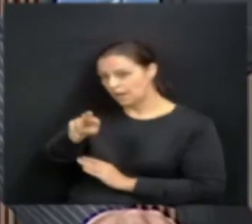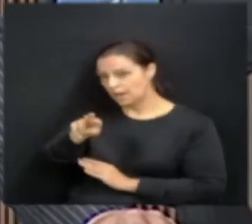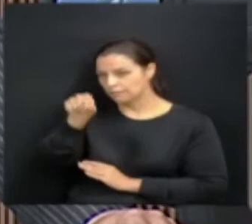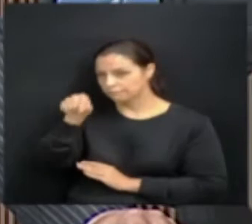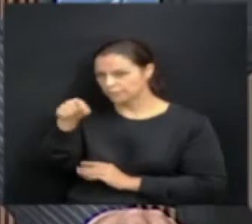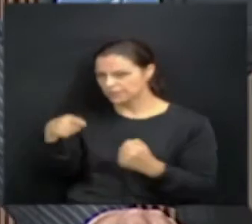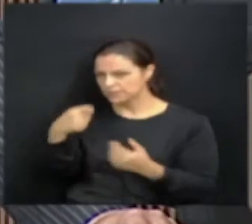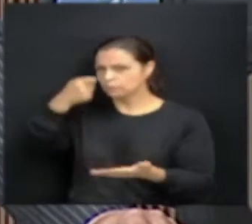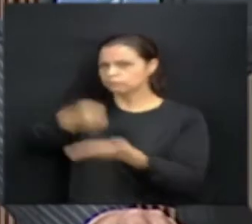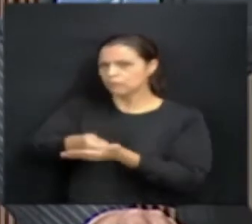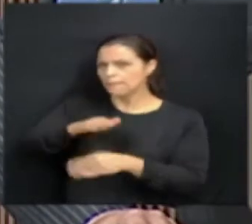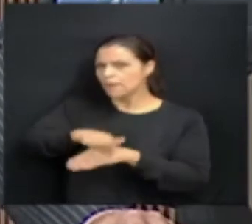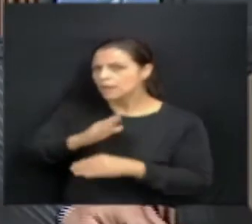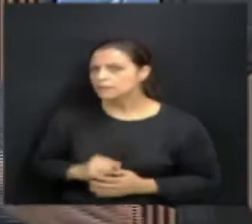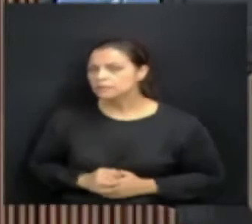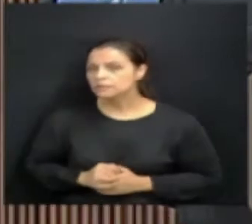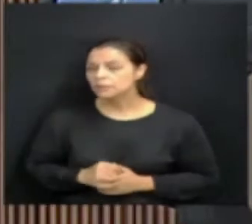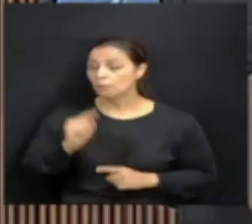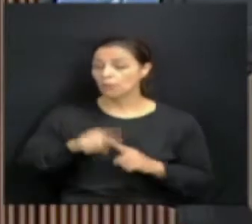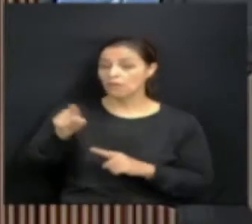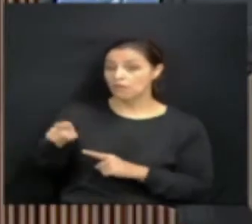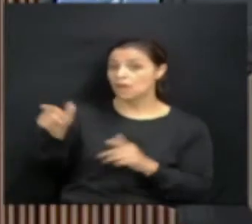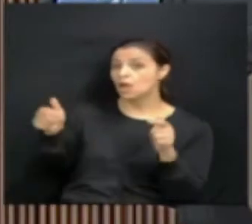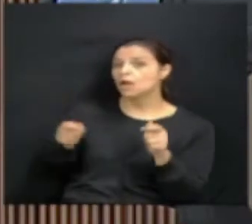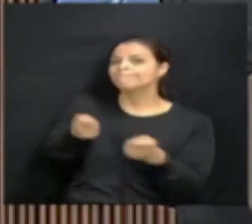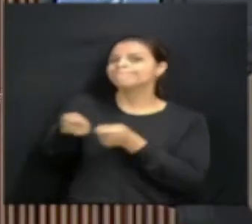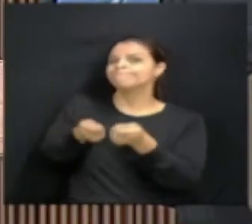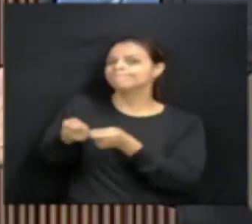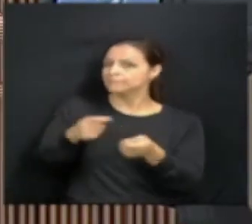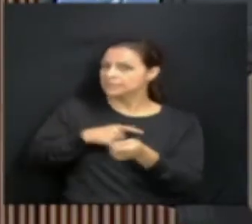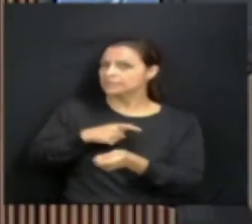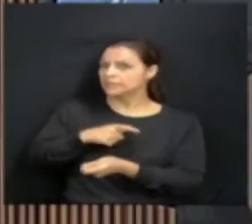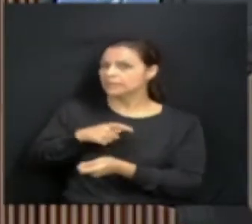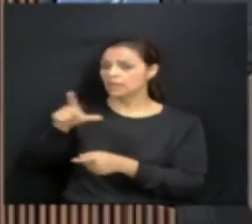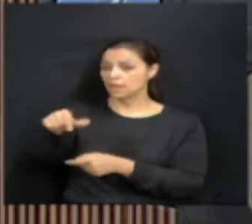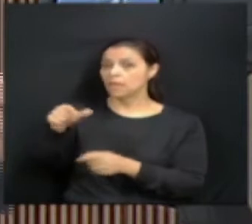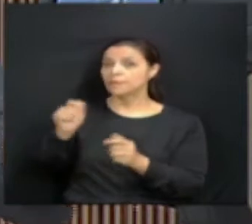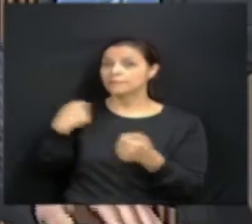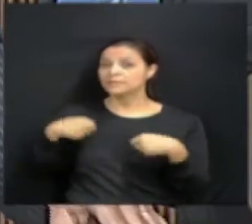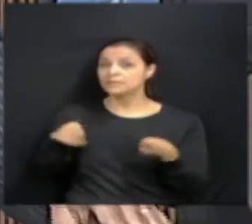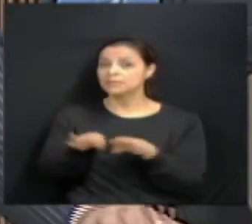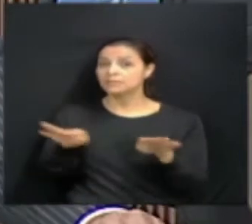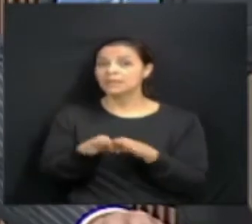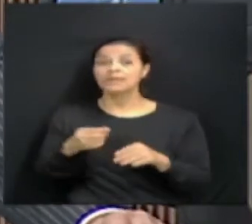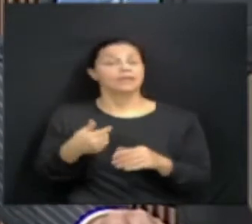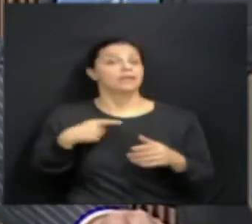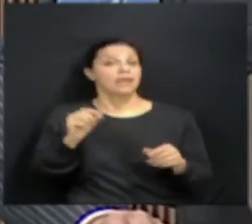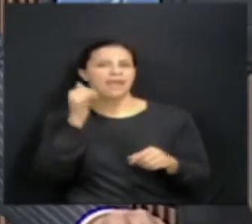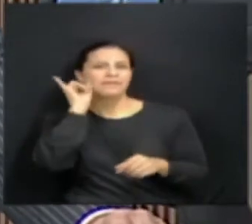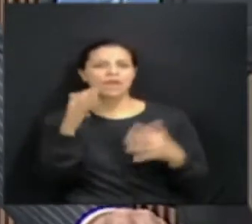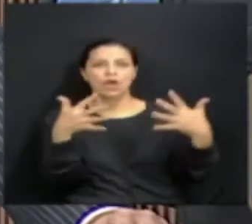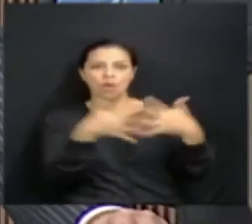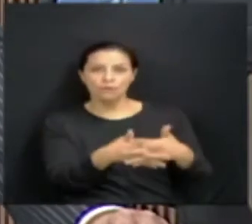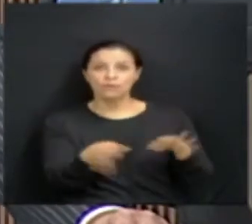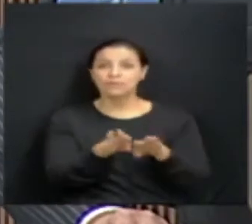mais enérgica? Afinal de contas, é uma agência reguladora que deveria mitigar conflitos e defender o